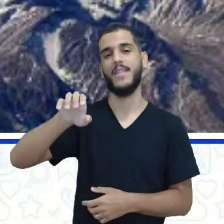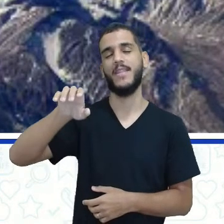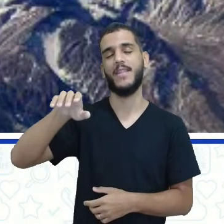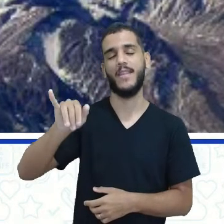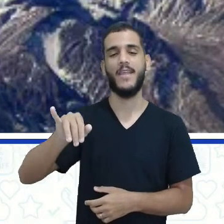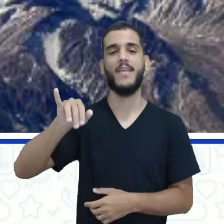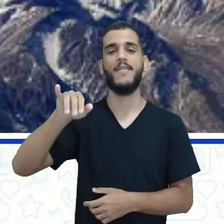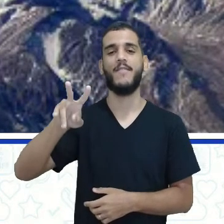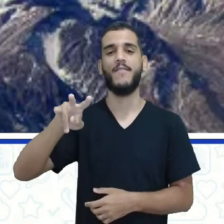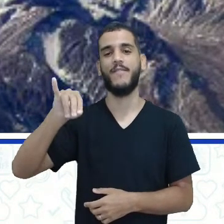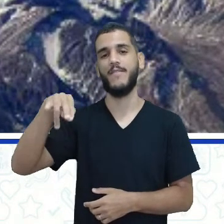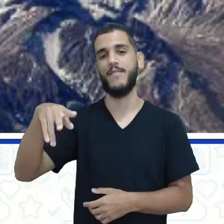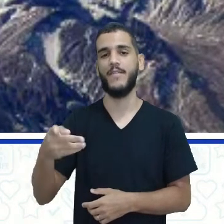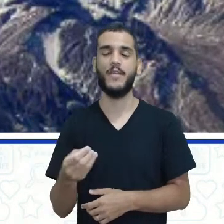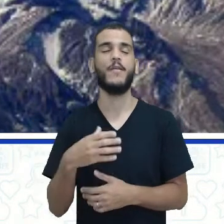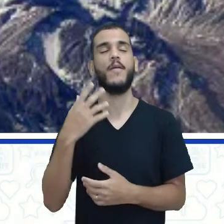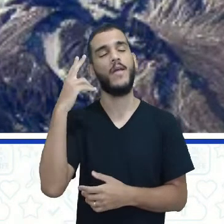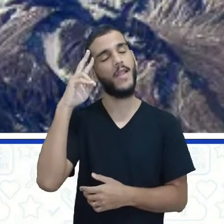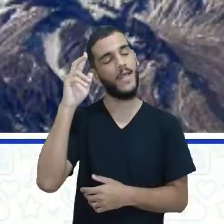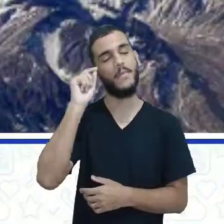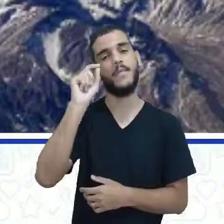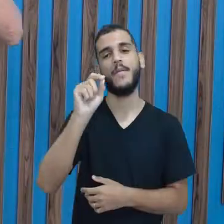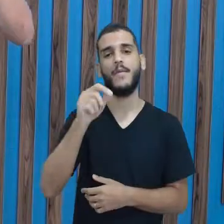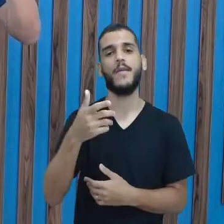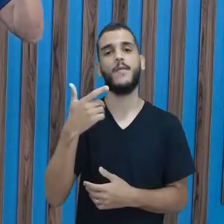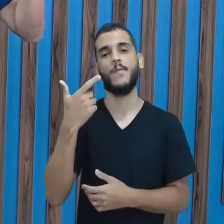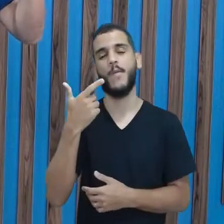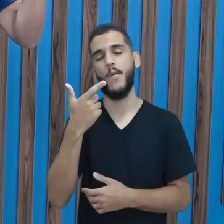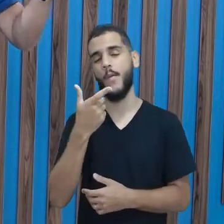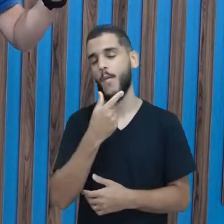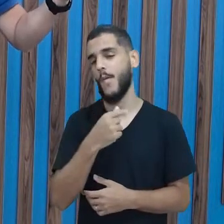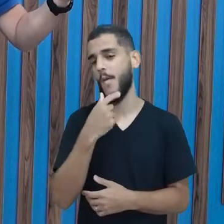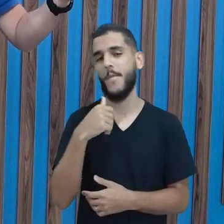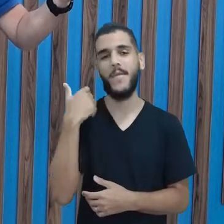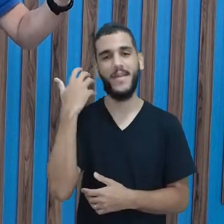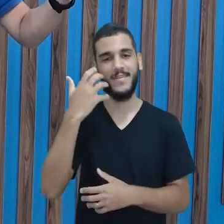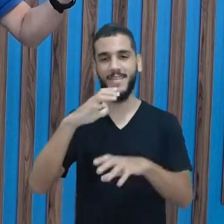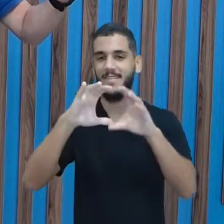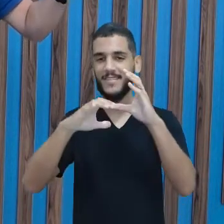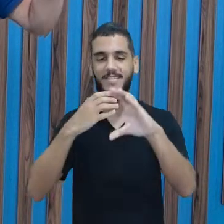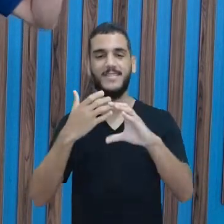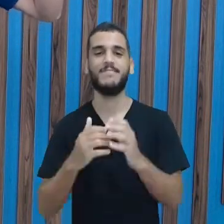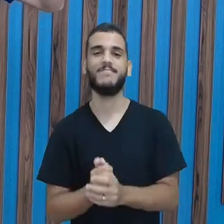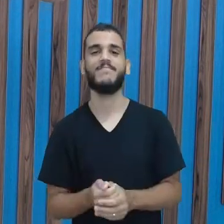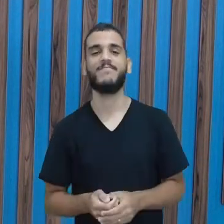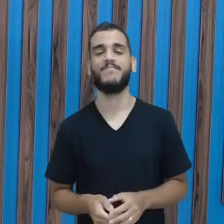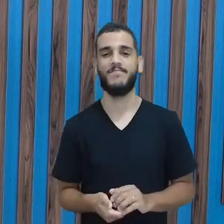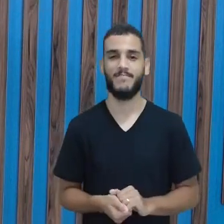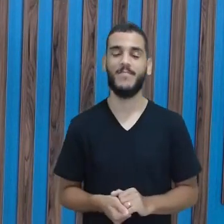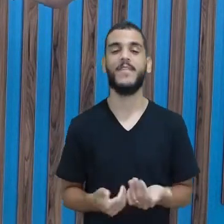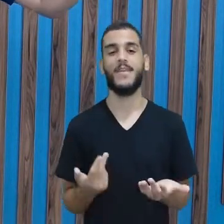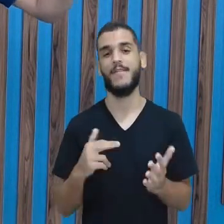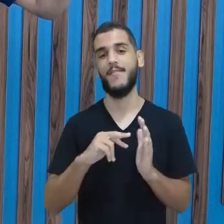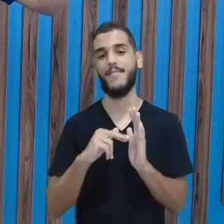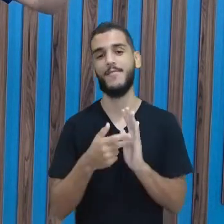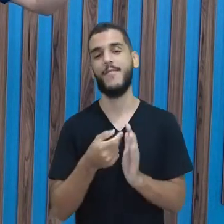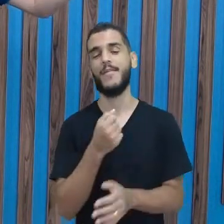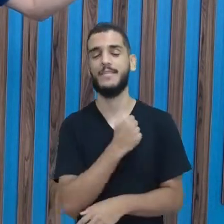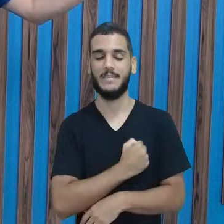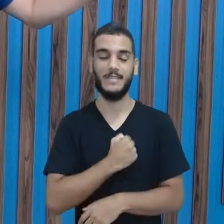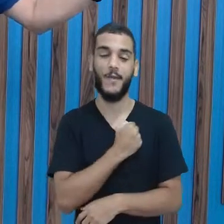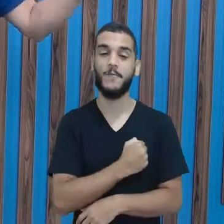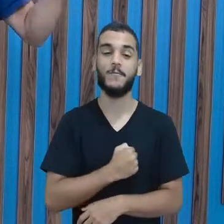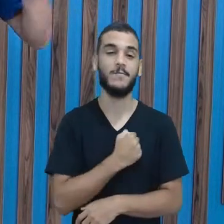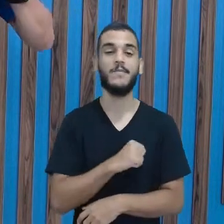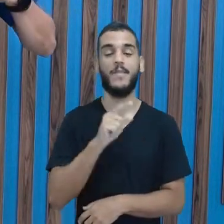lembrei de Billy Paul, Devinho. Ó. Ah, saudade. Saudade, palavra triste quando se perde. Um grande amor